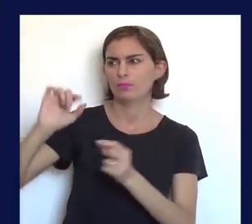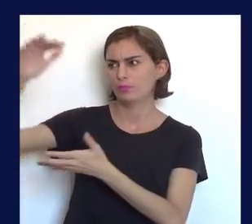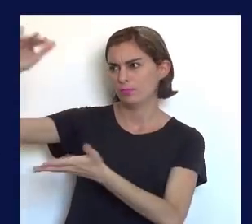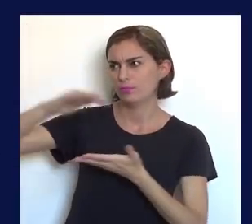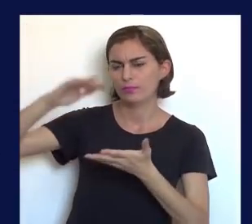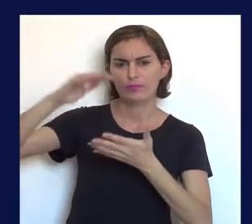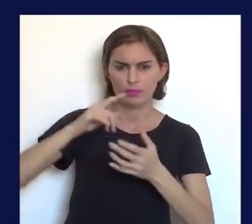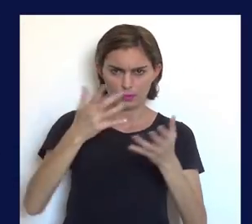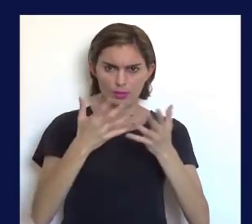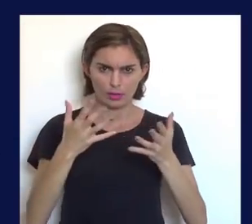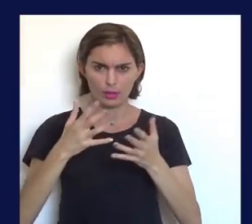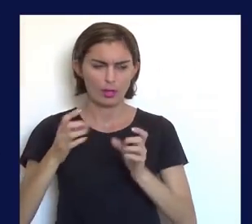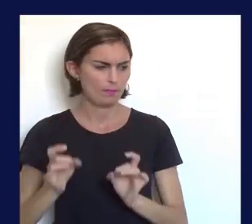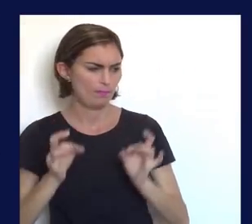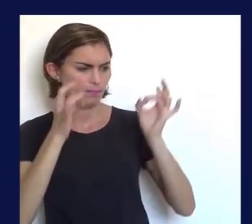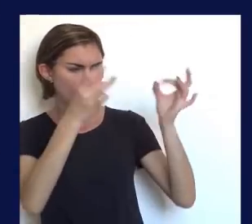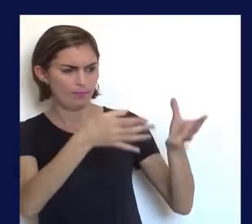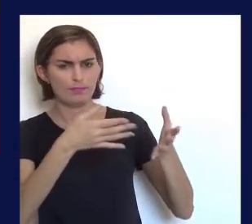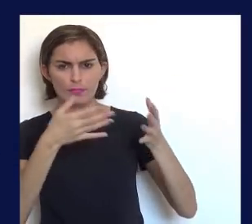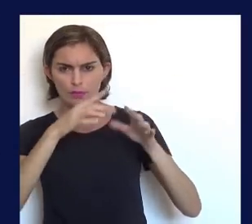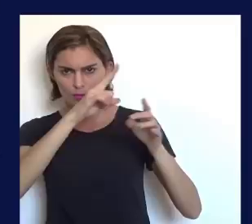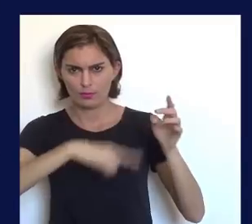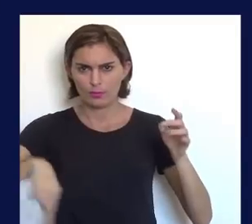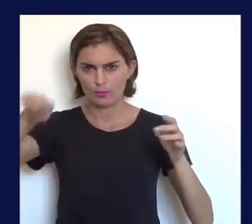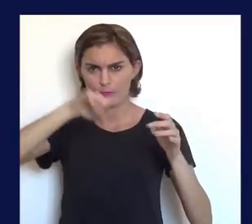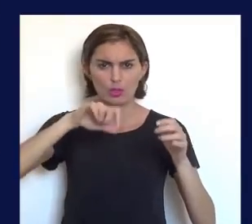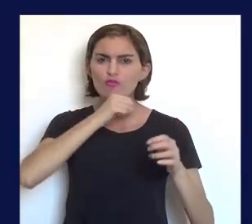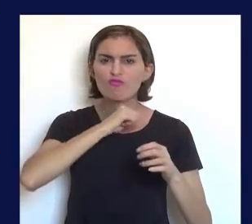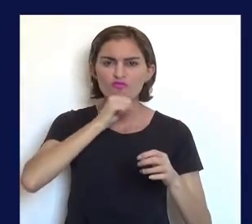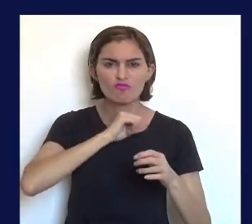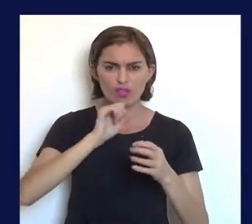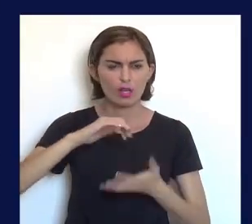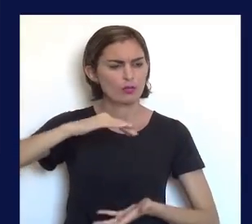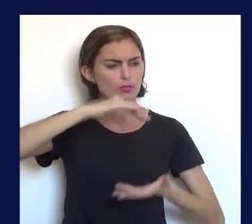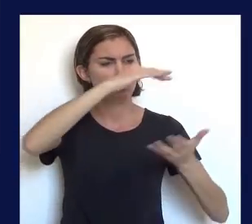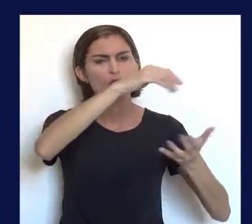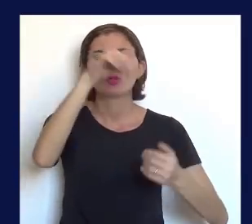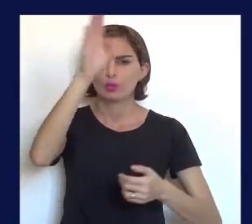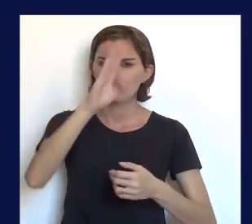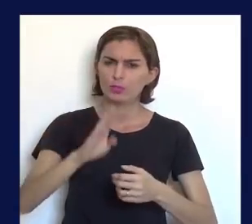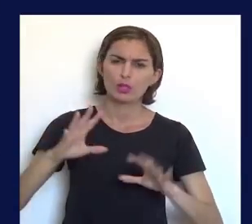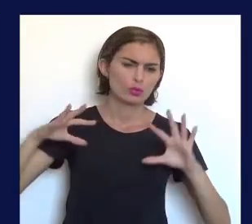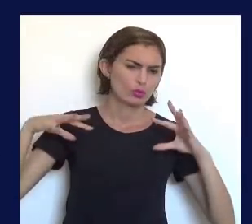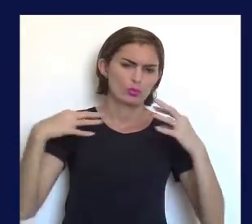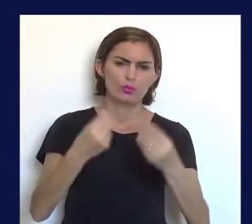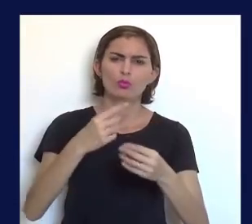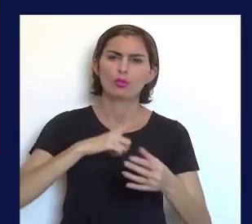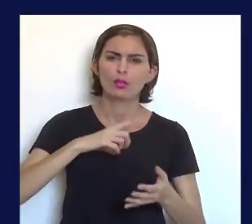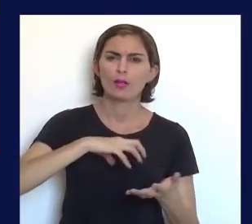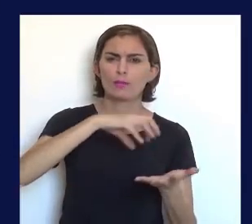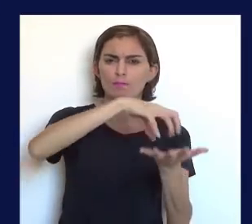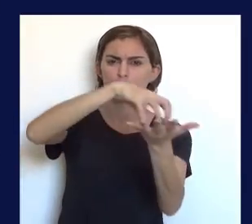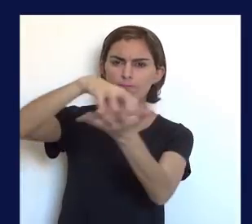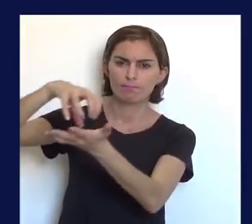coletas. Você quer coletar, quer entregar o seu pneu inservível, o pneu usado? Então, no Brasil todo,